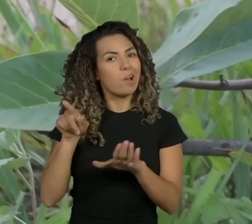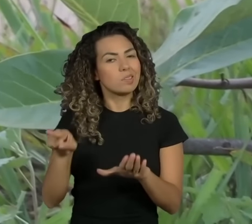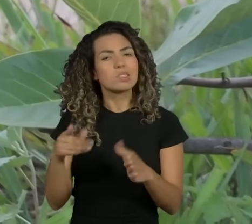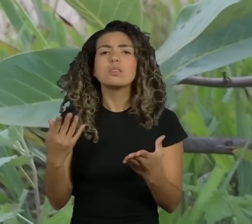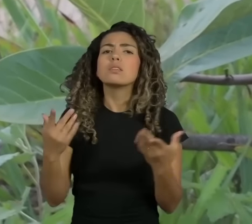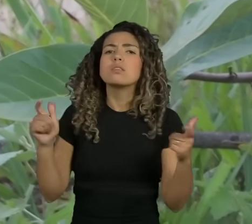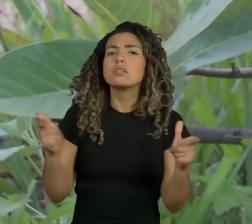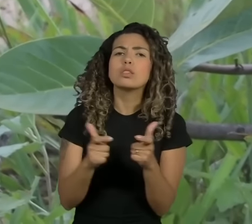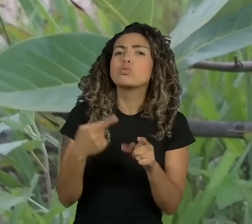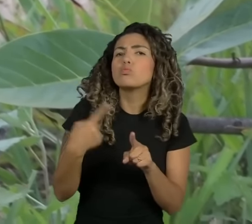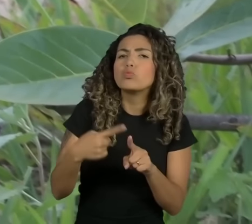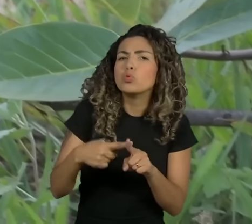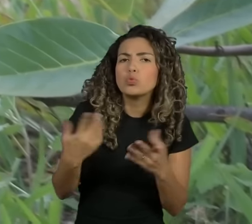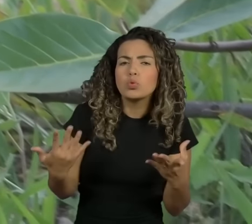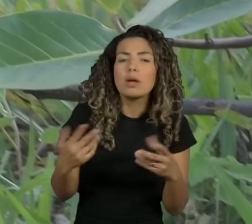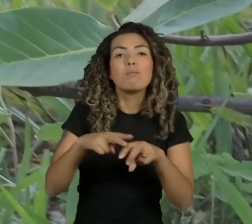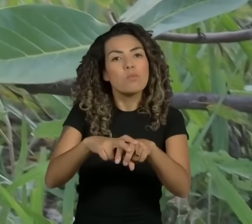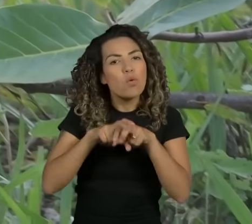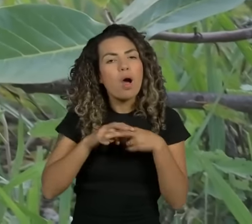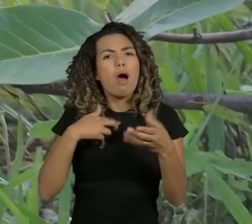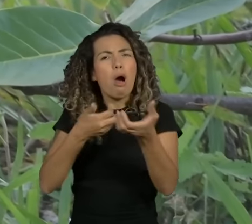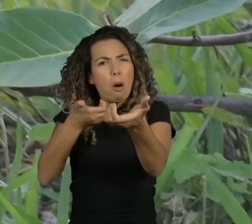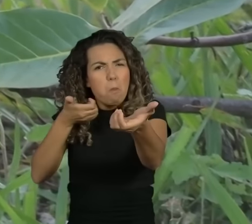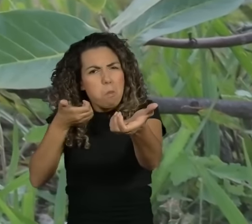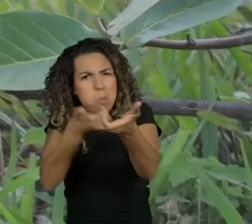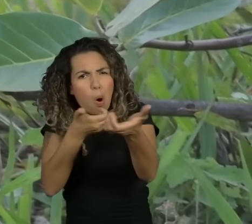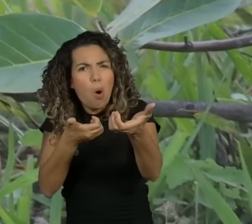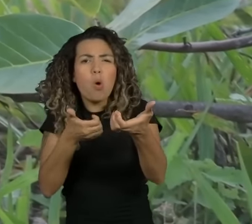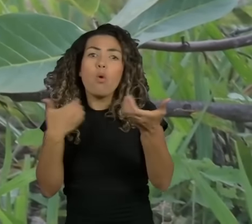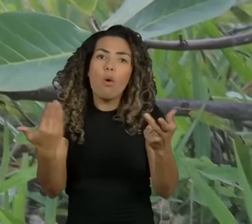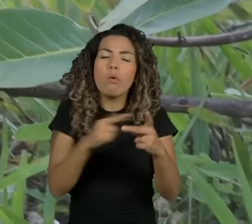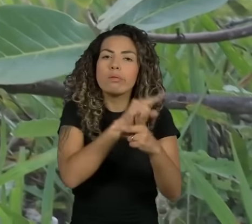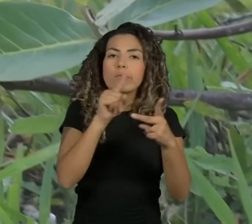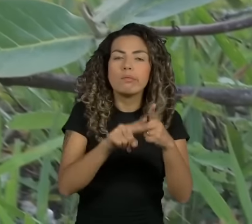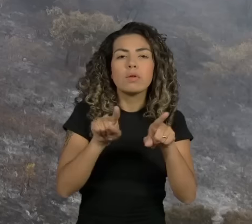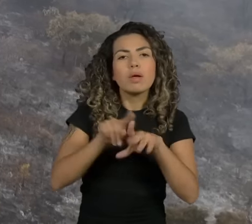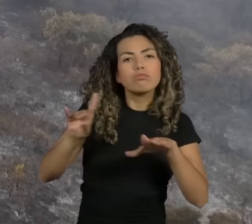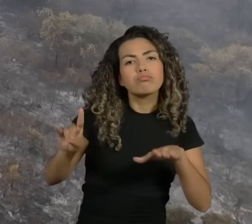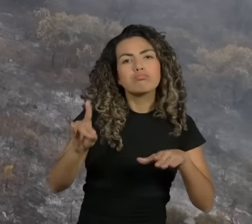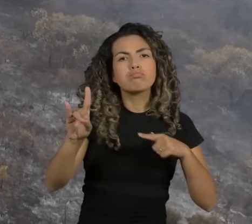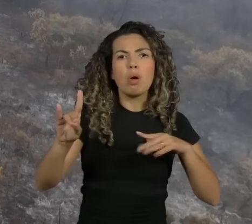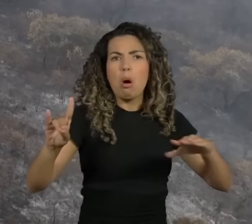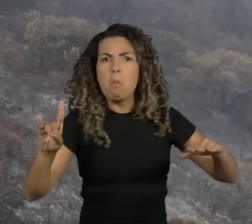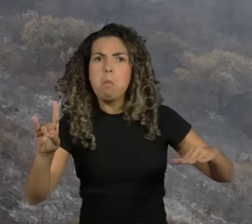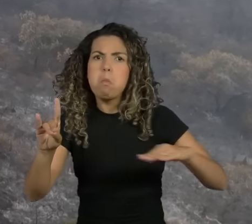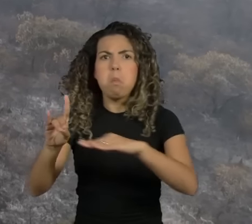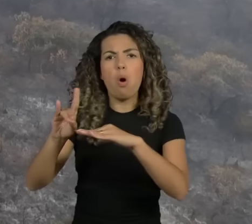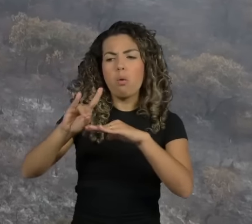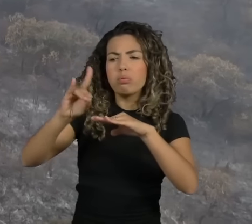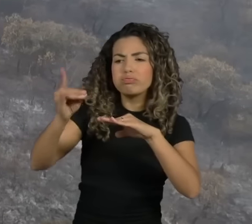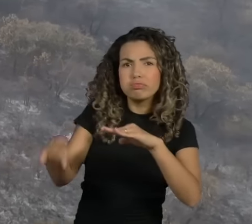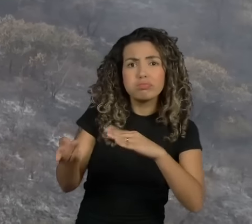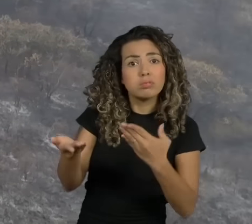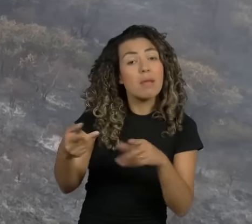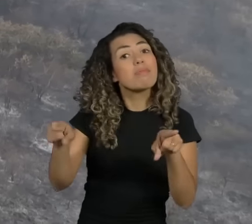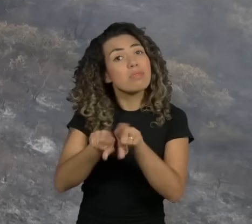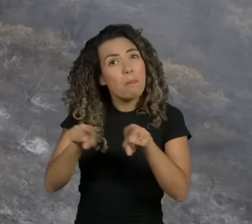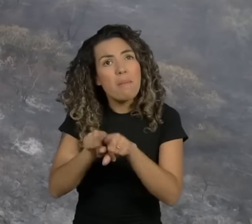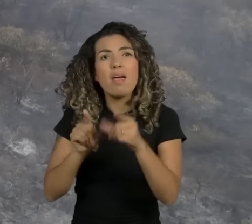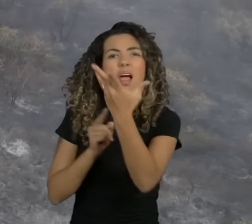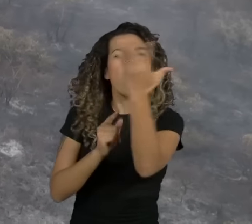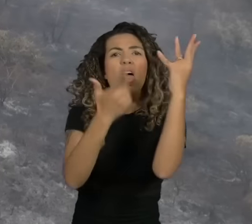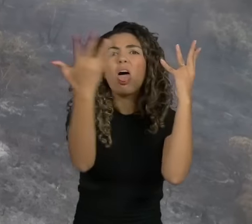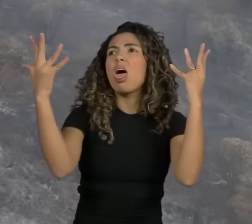Caça ilegal e atropelamentos são algumas ameaças ao maior felino das Américas, assim como o desmatamento, que